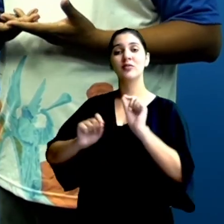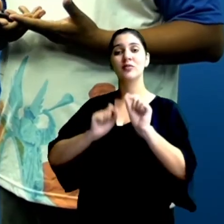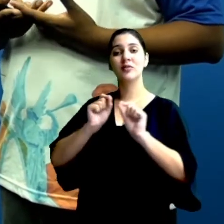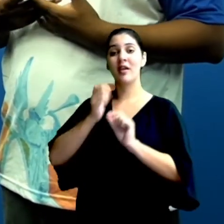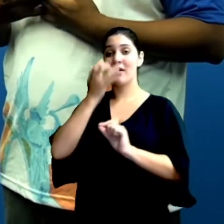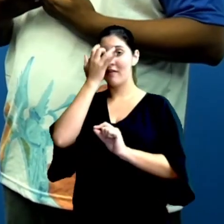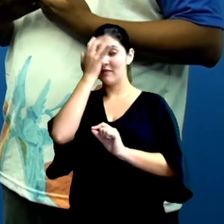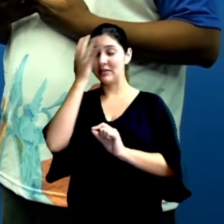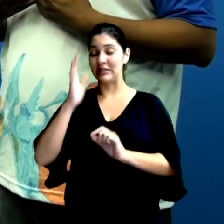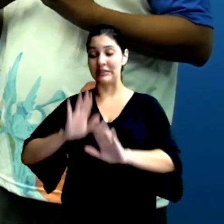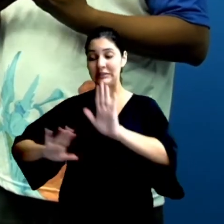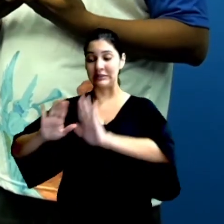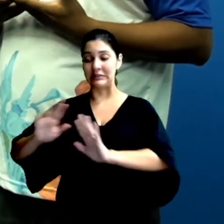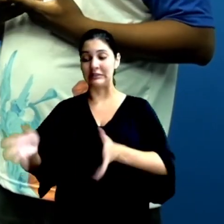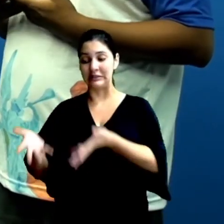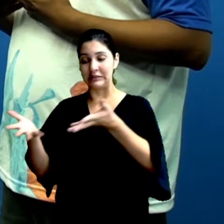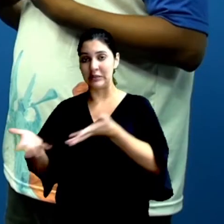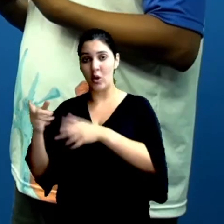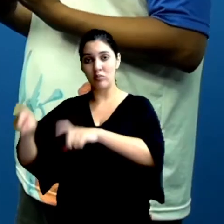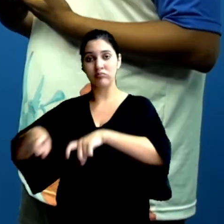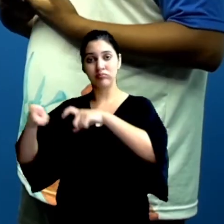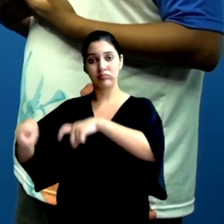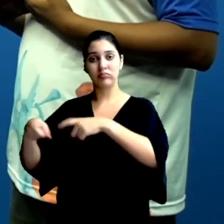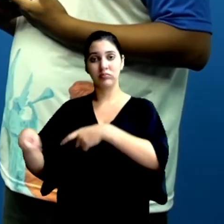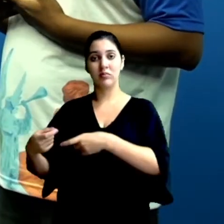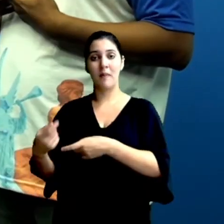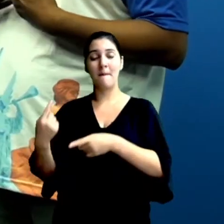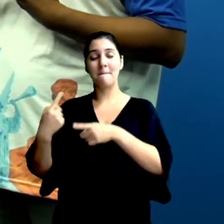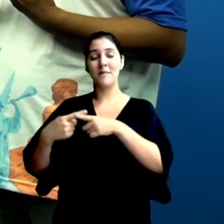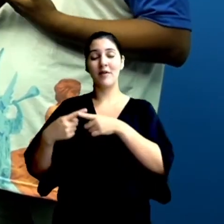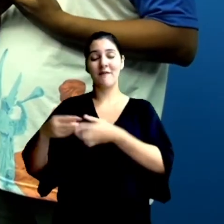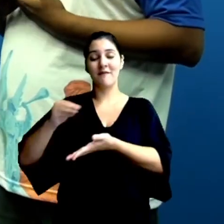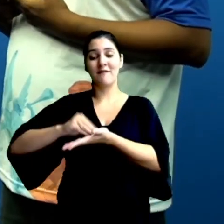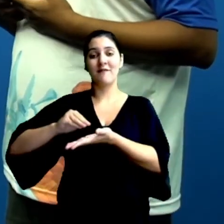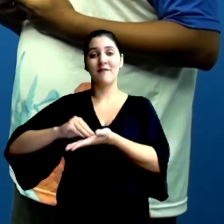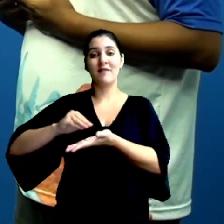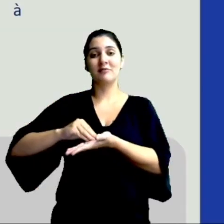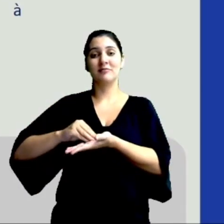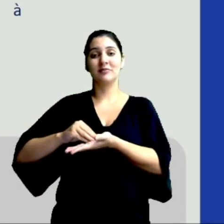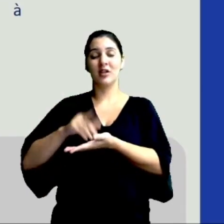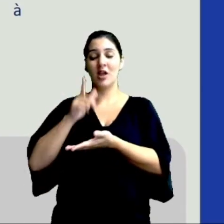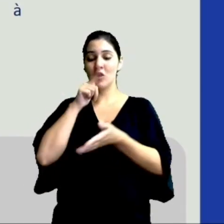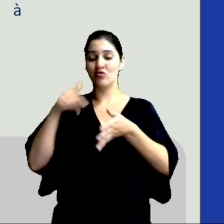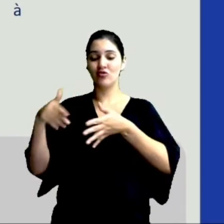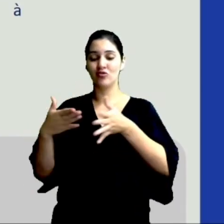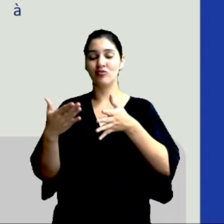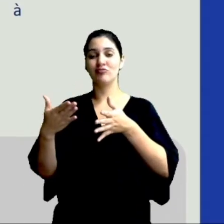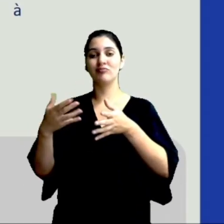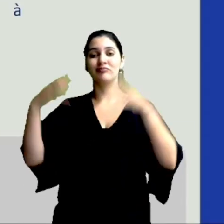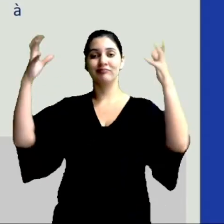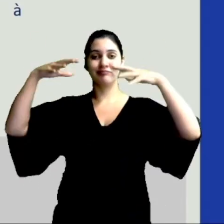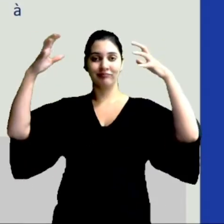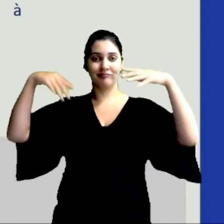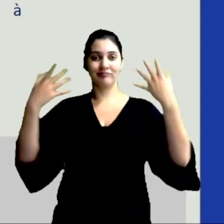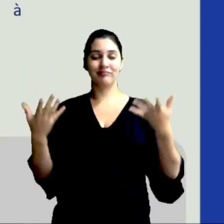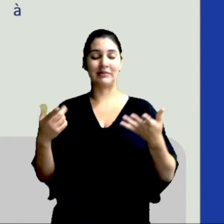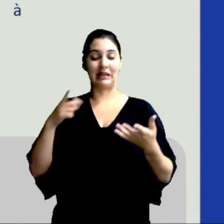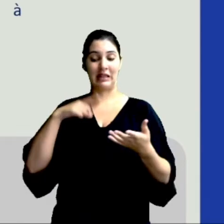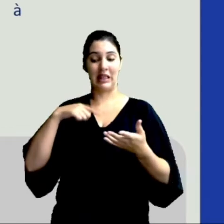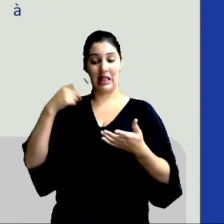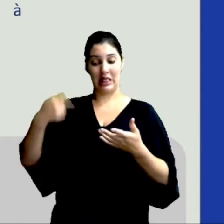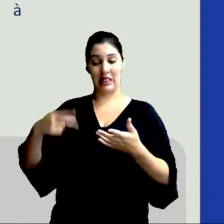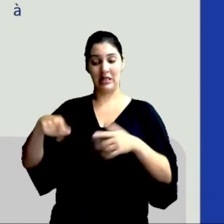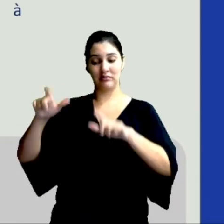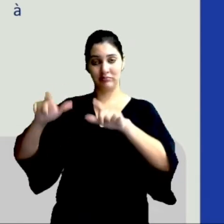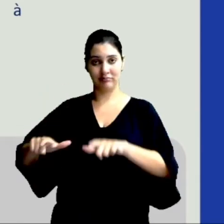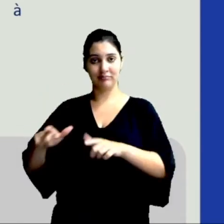facilidade de ter uma criação, de ter uma agricultura, pela ausência de chuva, né, e de rios que estejam nessa